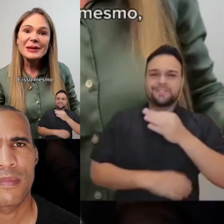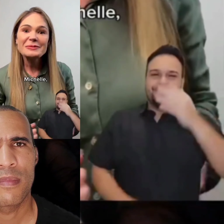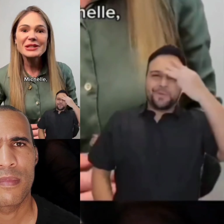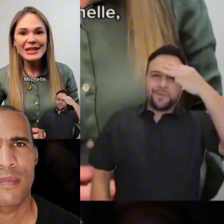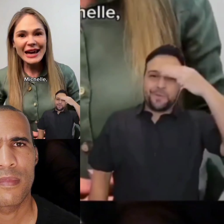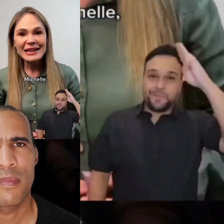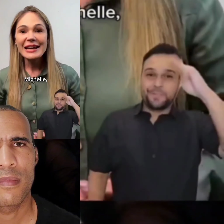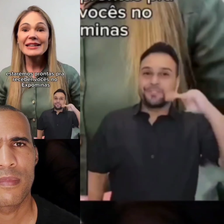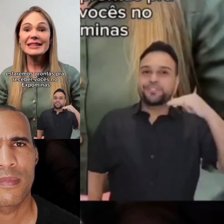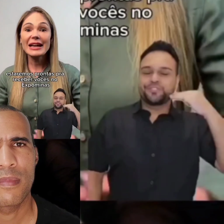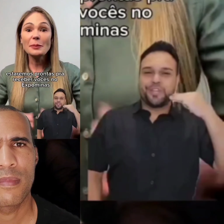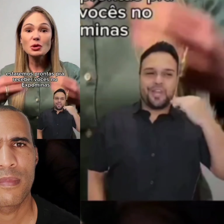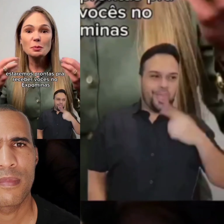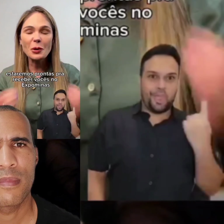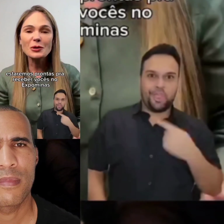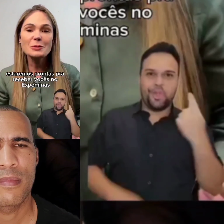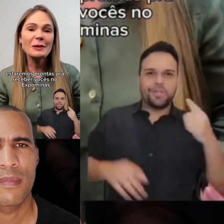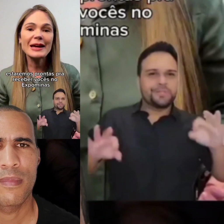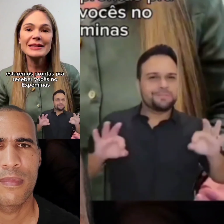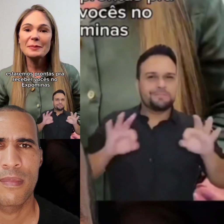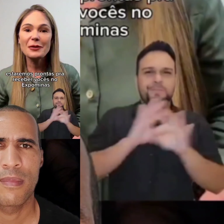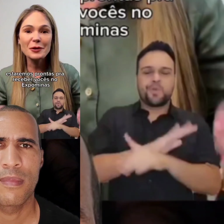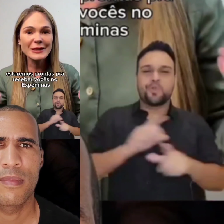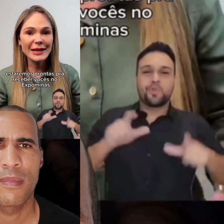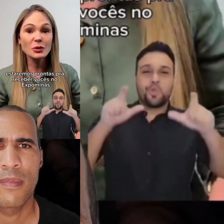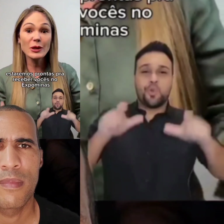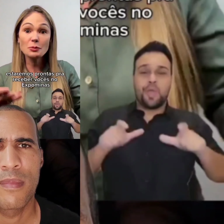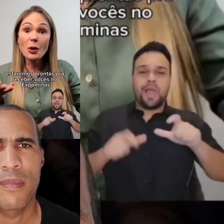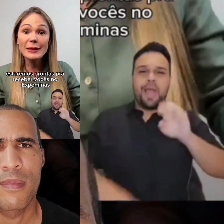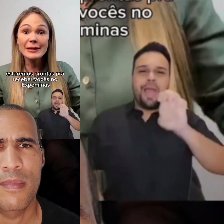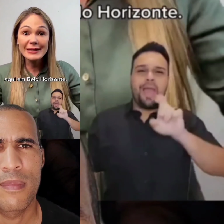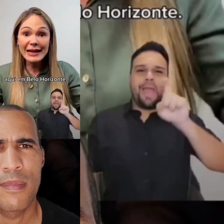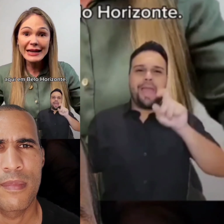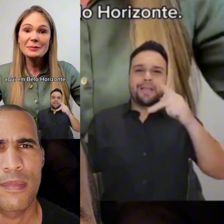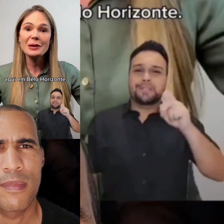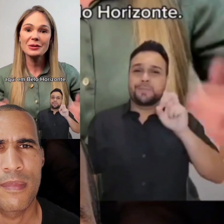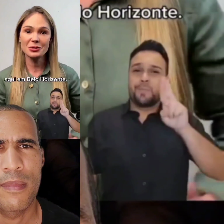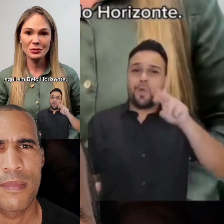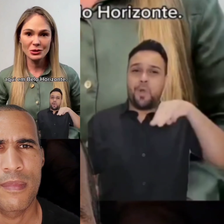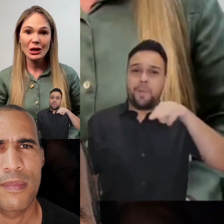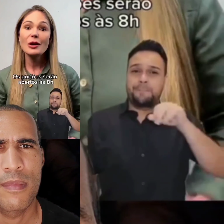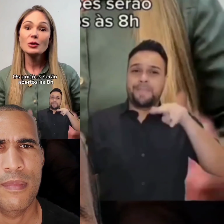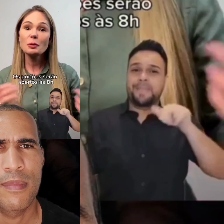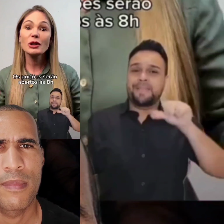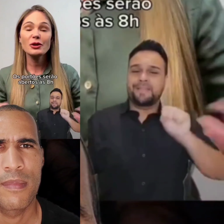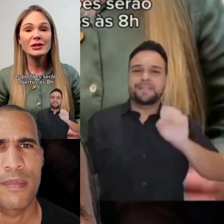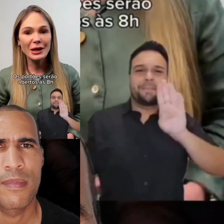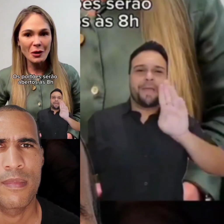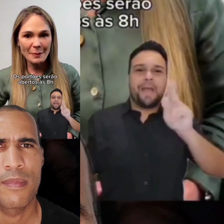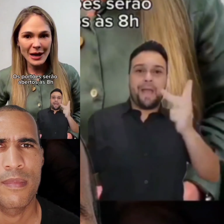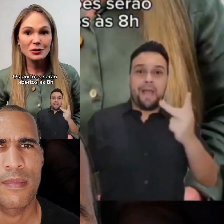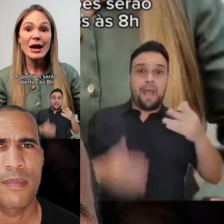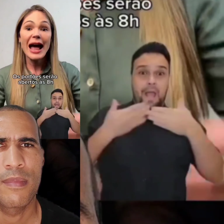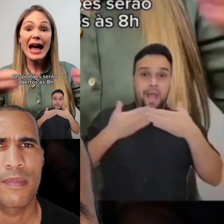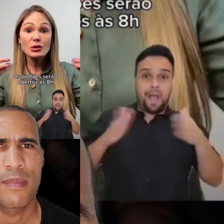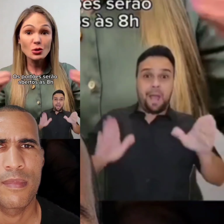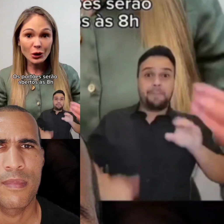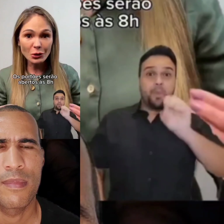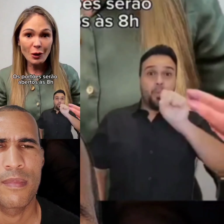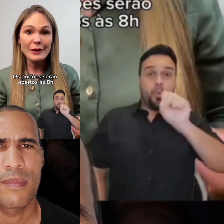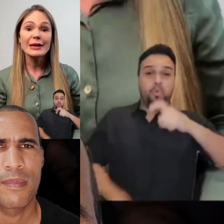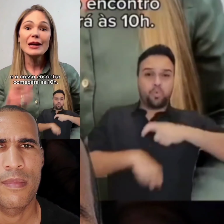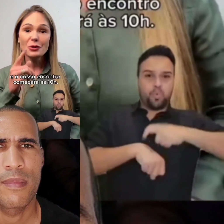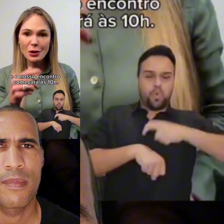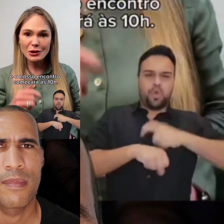É isso mesmo, Michele. Estaremos prontas para receber vocês no Expo Minas, aqui em Belo Horizonte. Os portões serão abertos